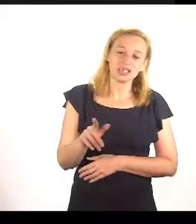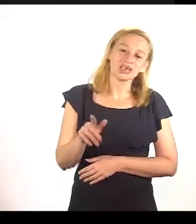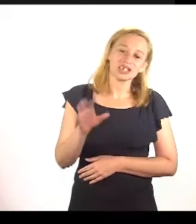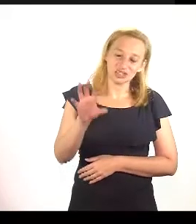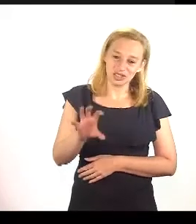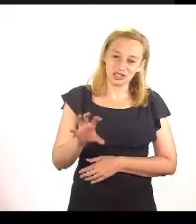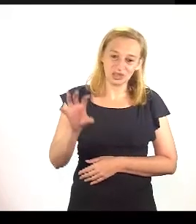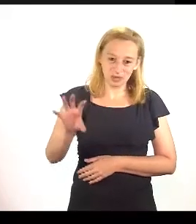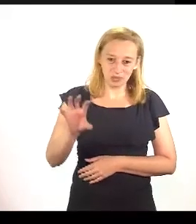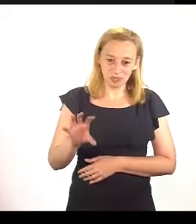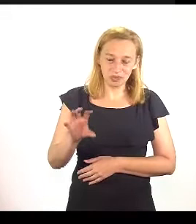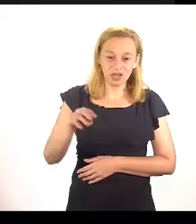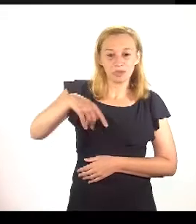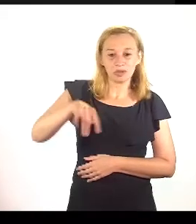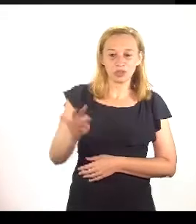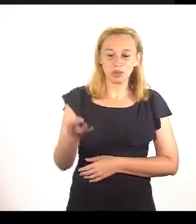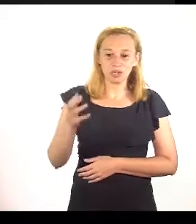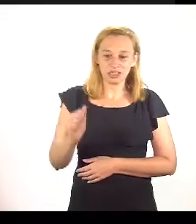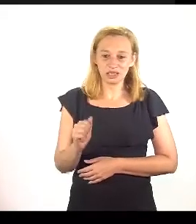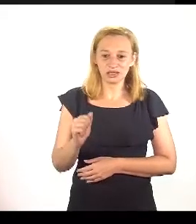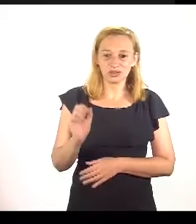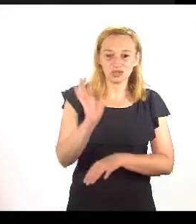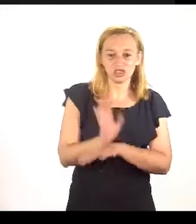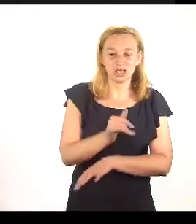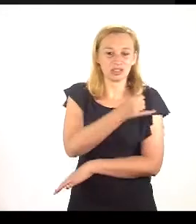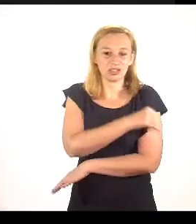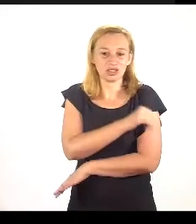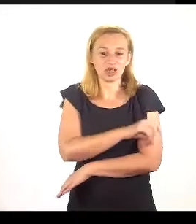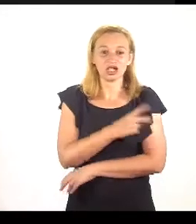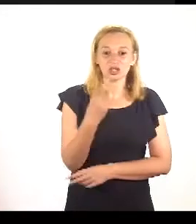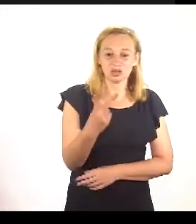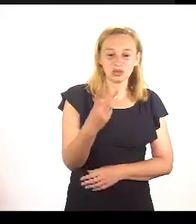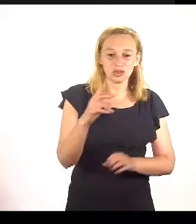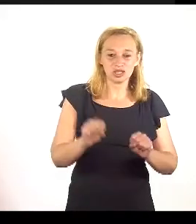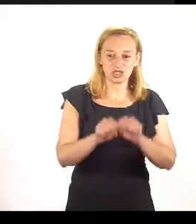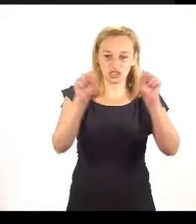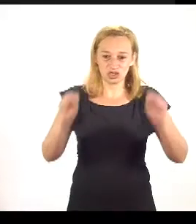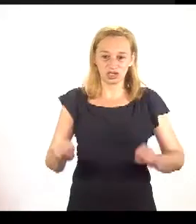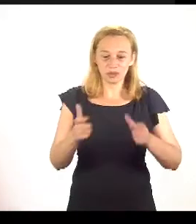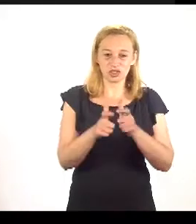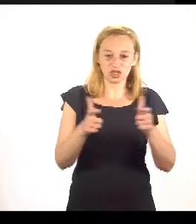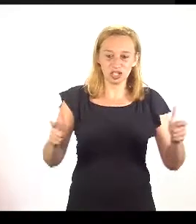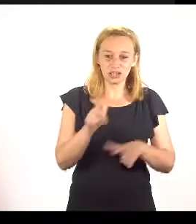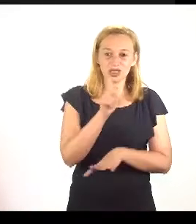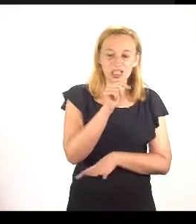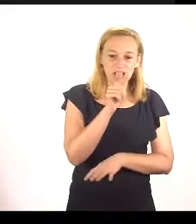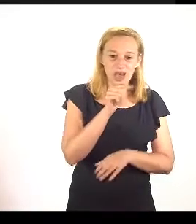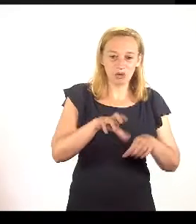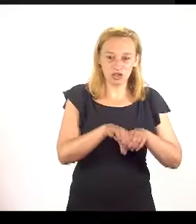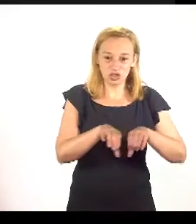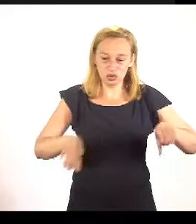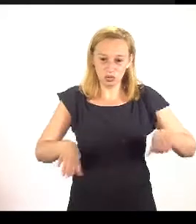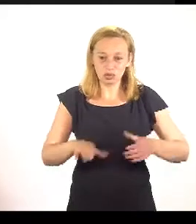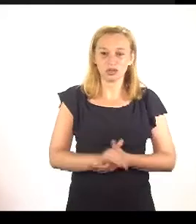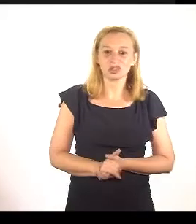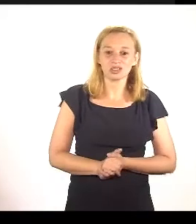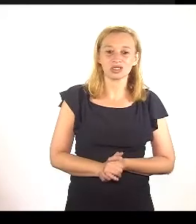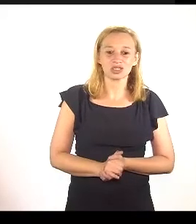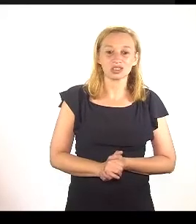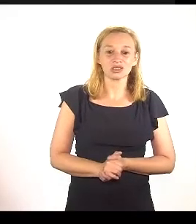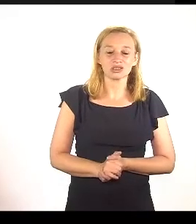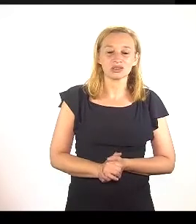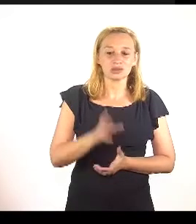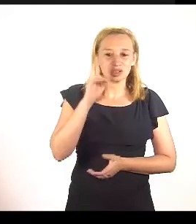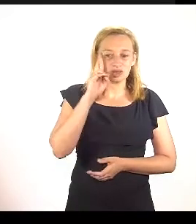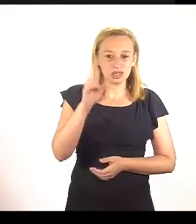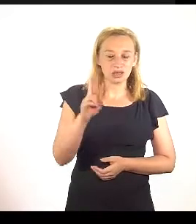Janeiro, Perfeito. Nós temos 2 grandes sistemas de água e esgoto. Eu gostaria que o senhor dissesse